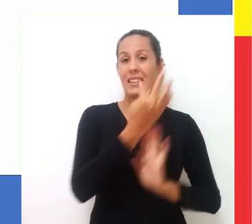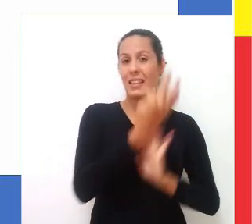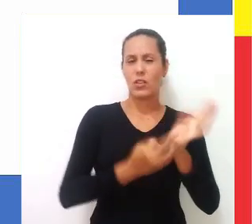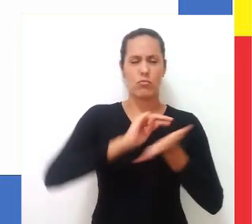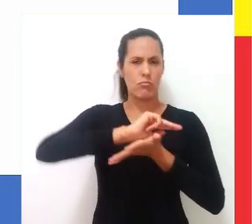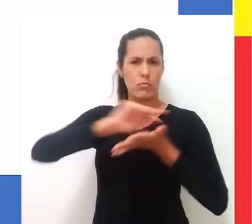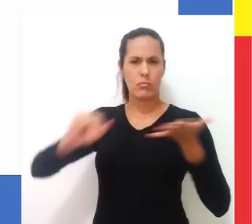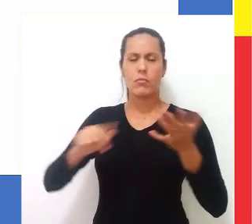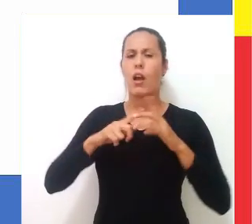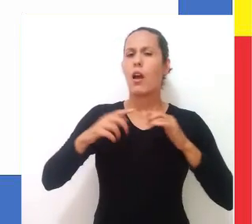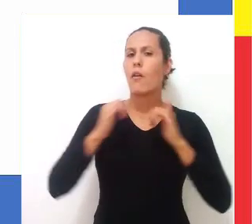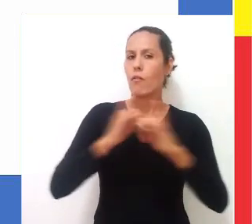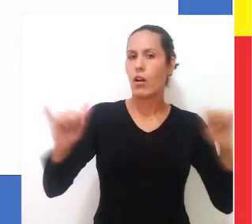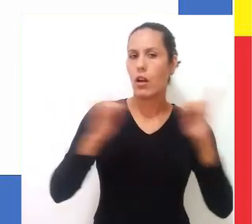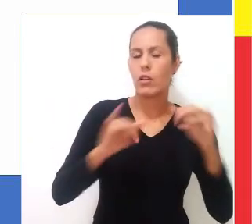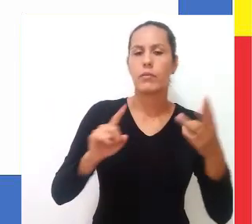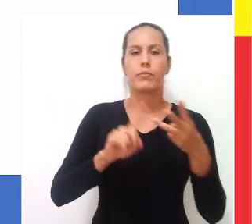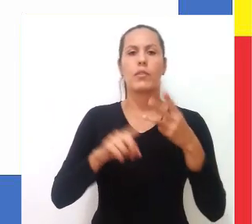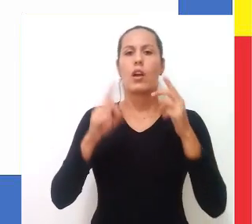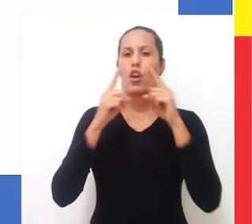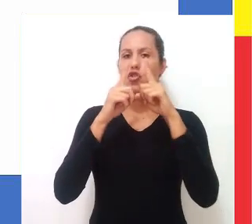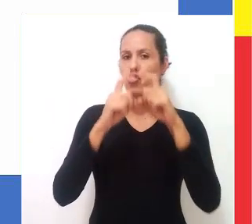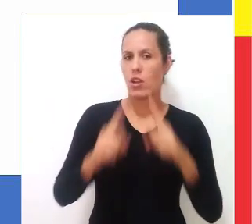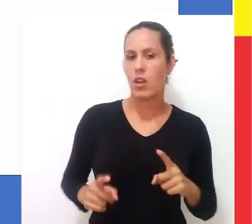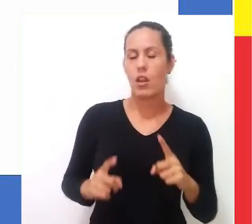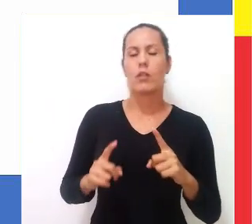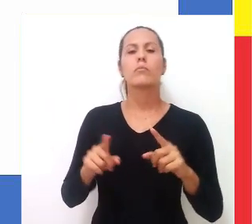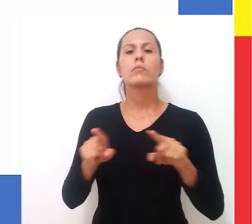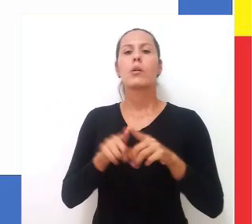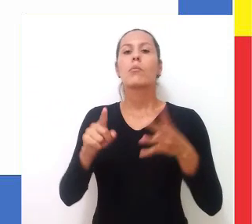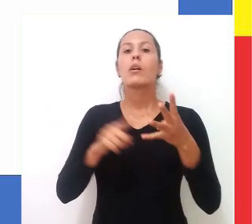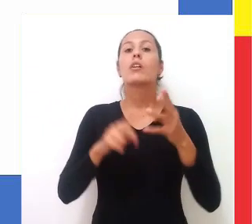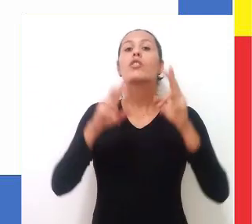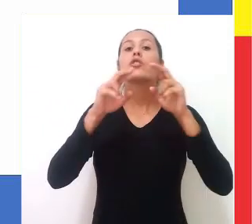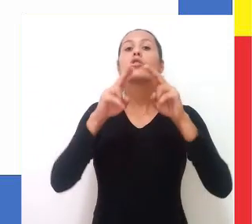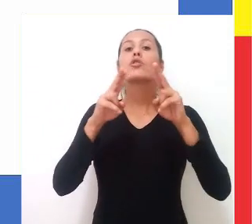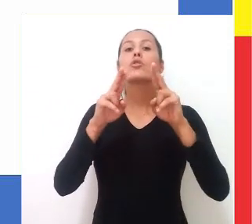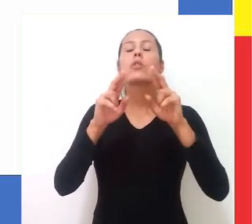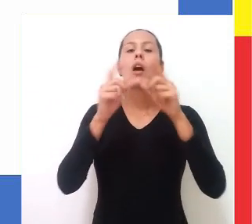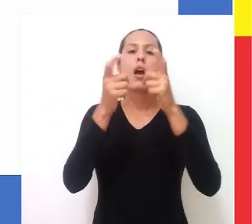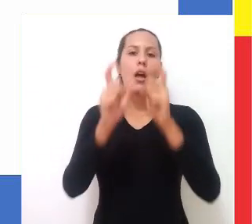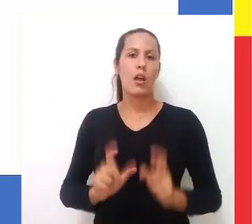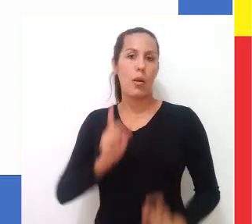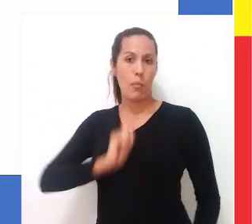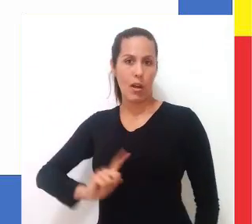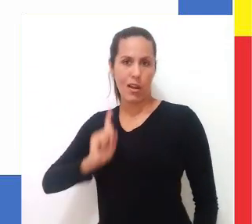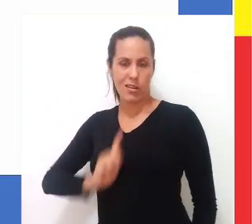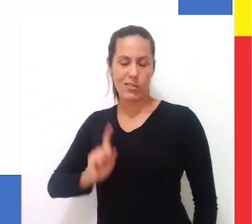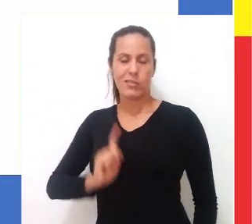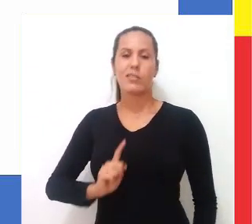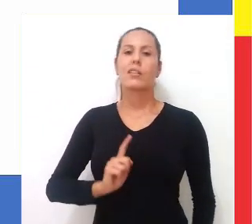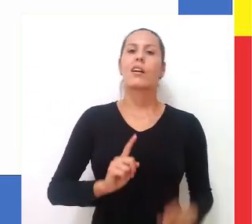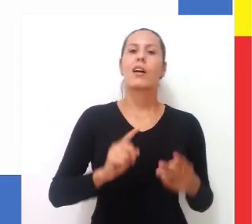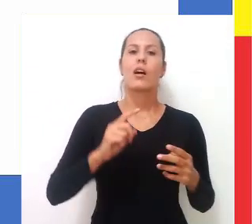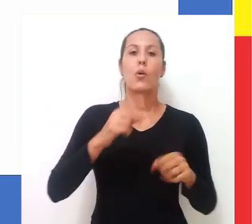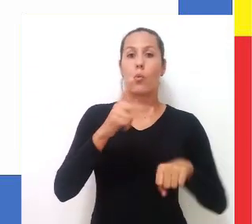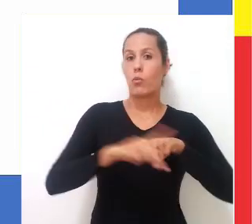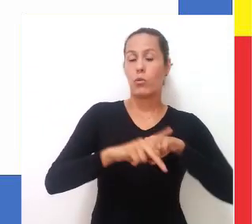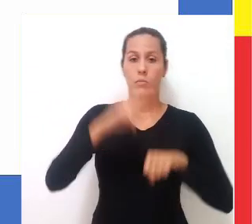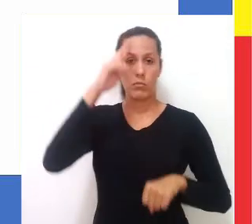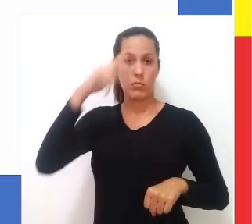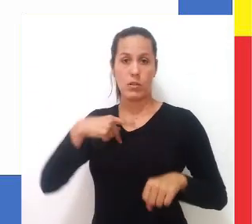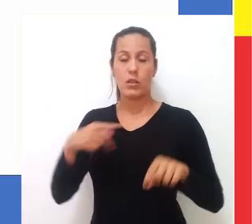textos diversos, marketing, gírias e falaremos um pouquinho sobre gramática com os demonstrative pronouns